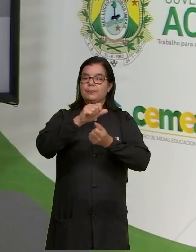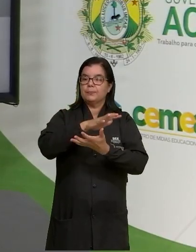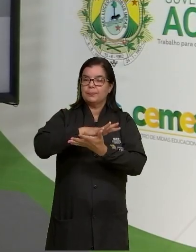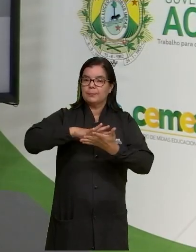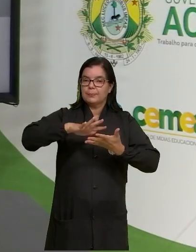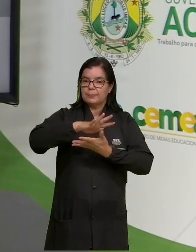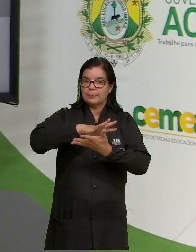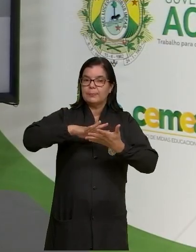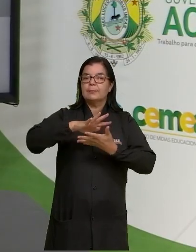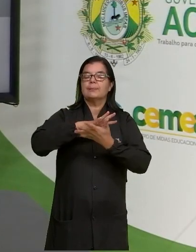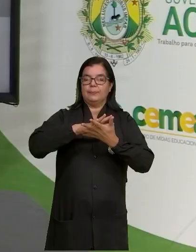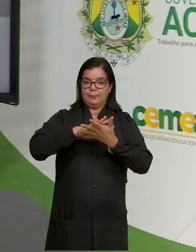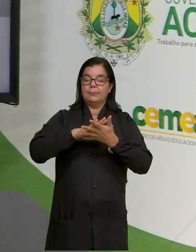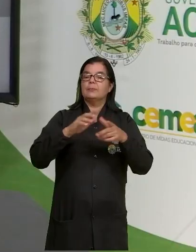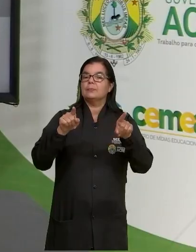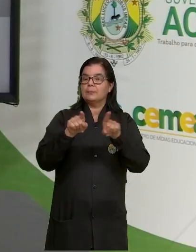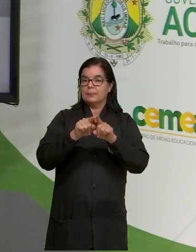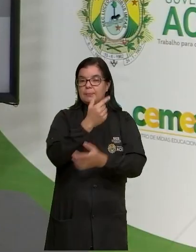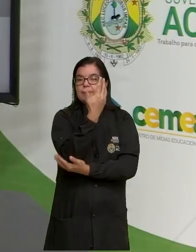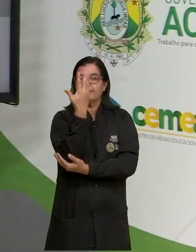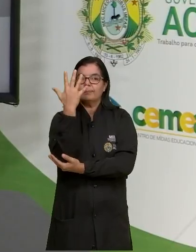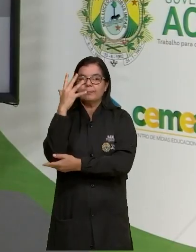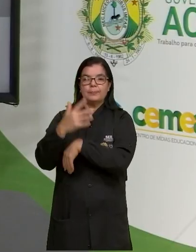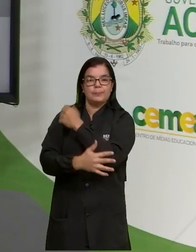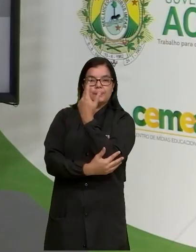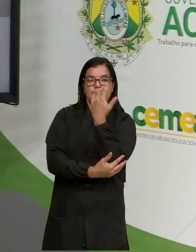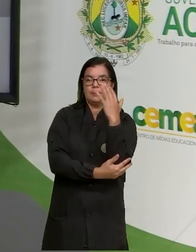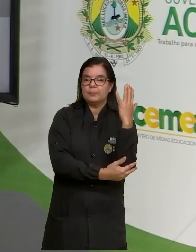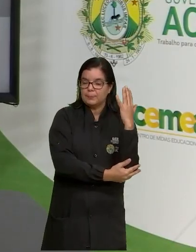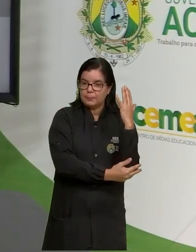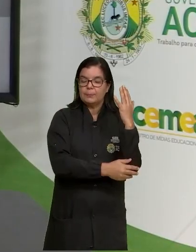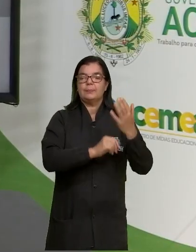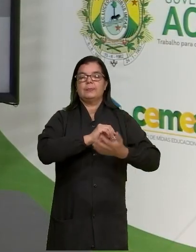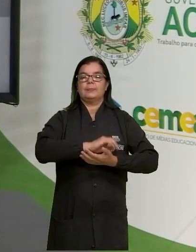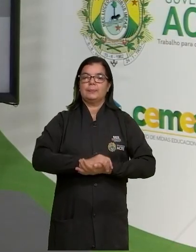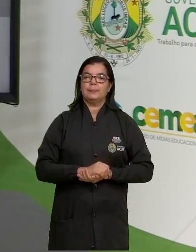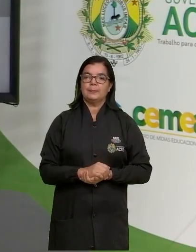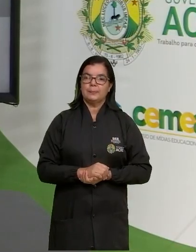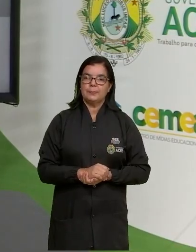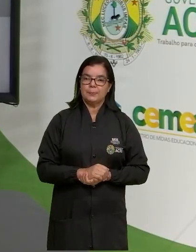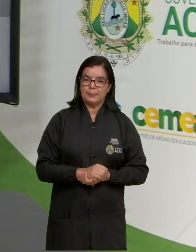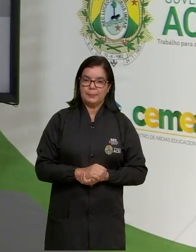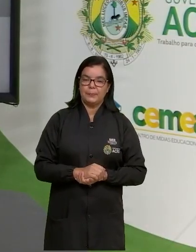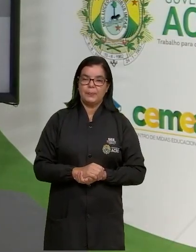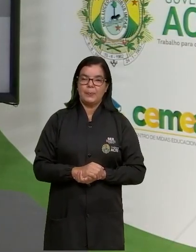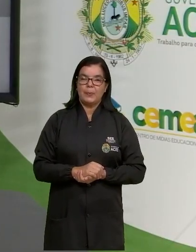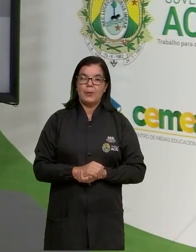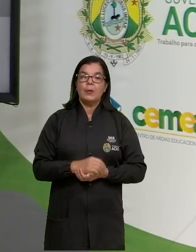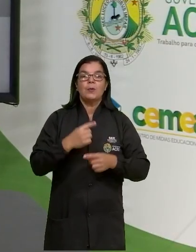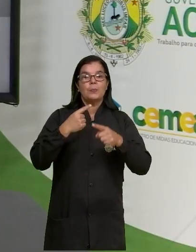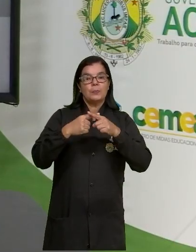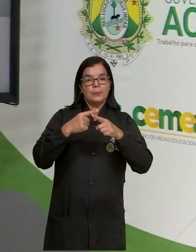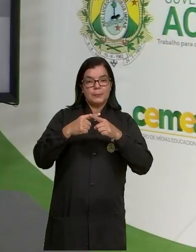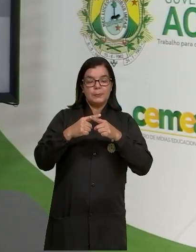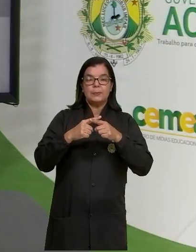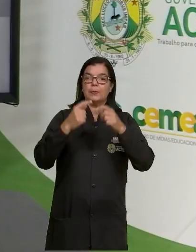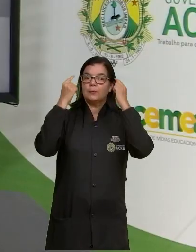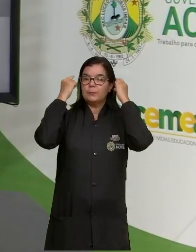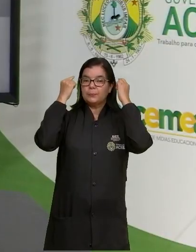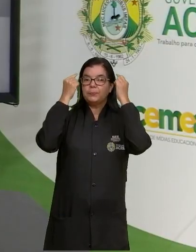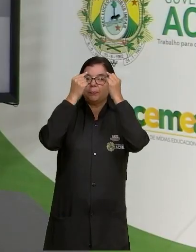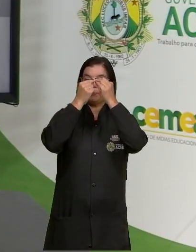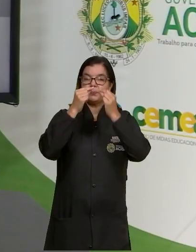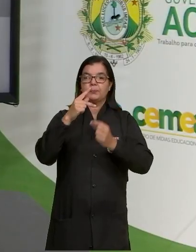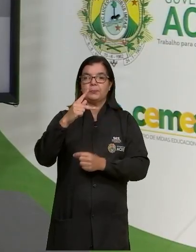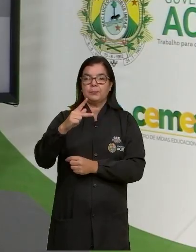da física, que eu também poderia dizer que é mitologia e cosmologia da natureza, porque em grego,